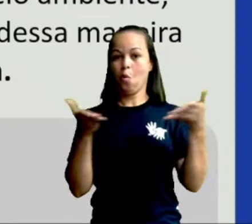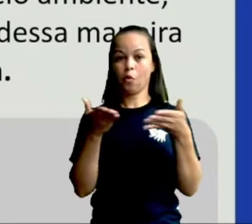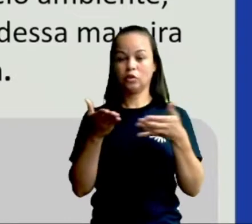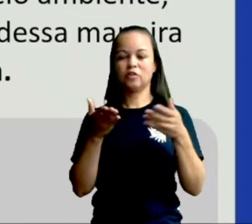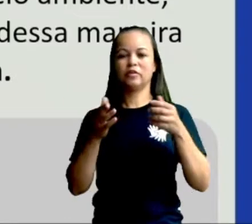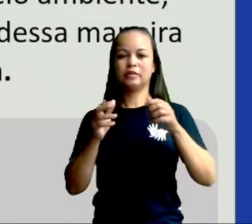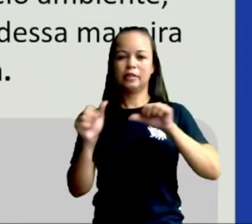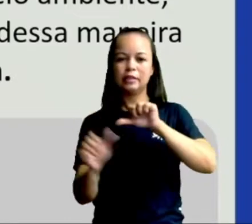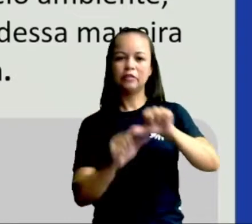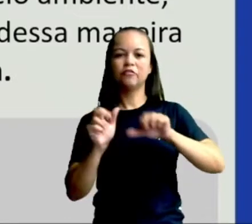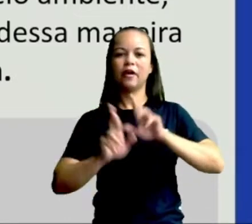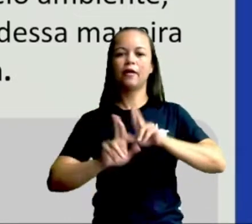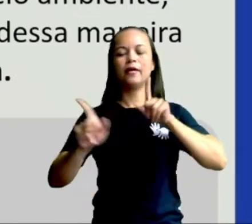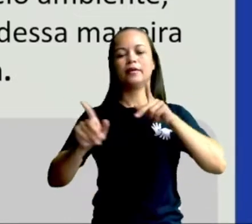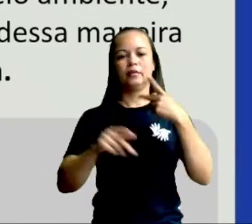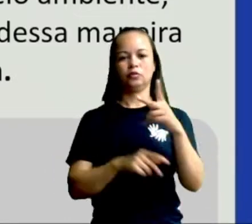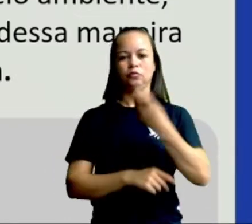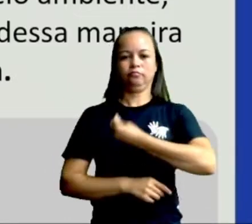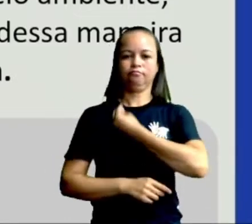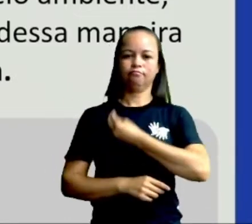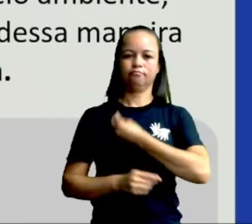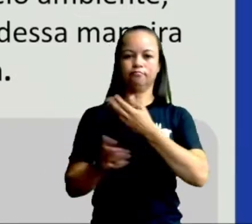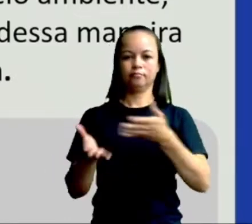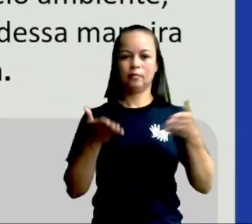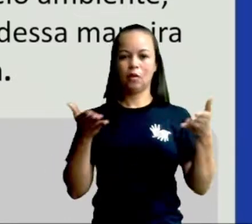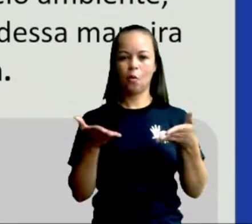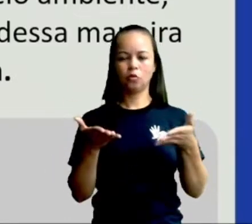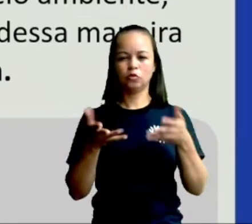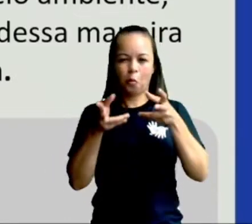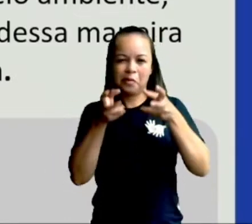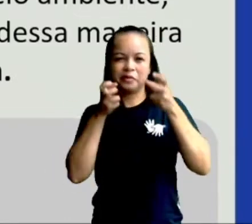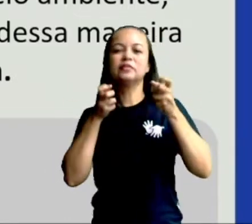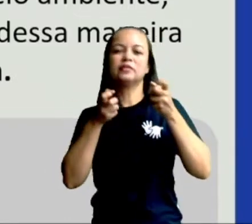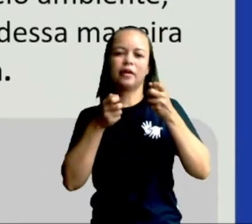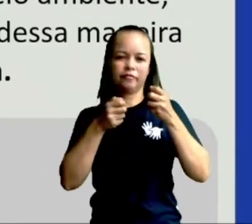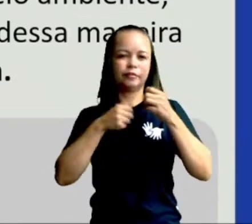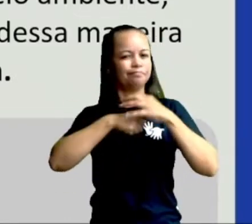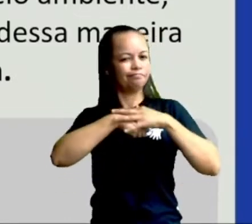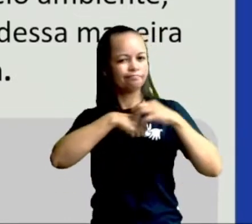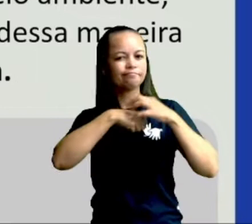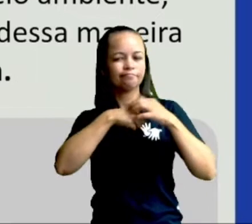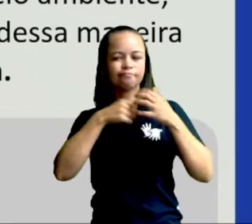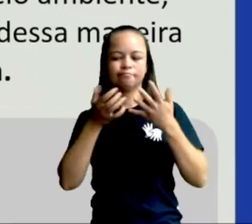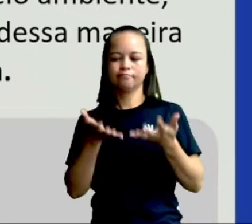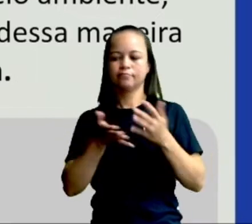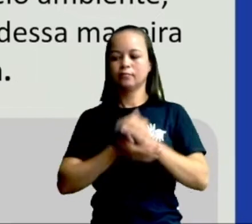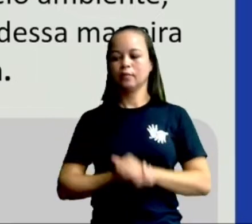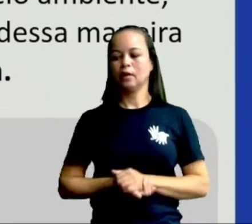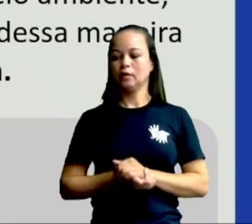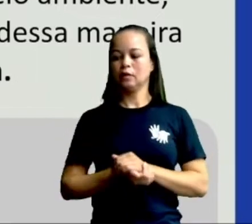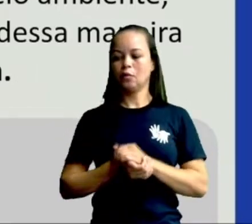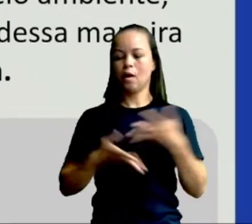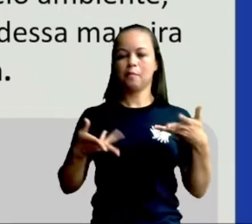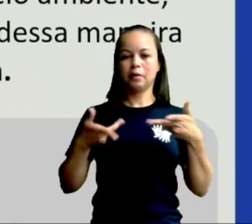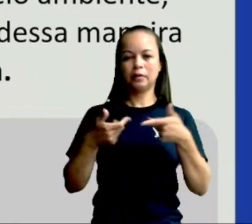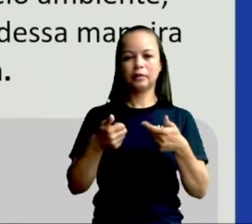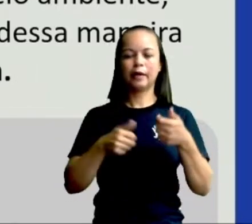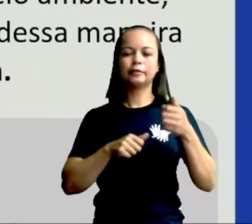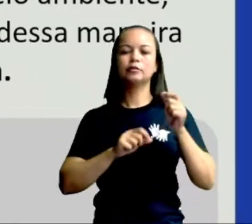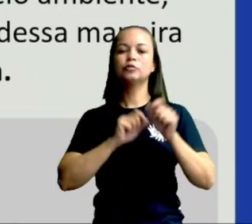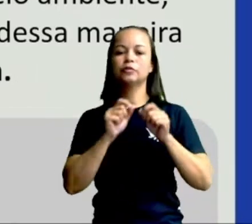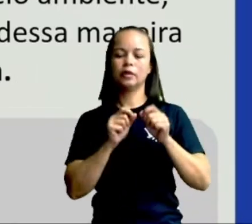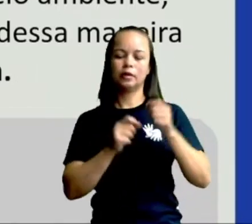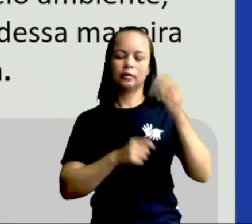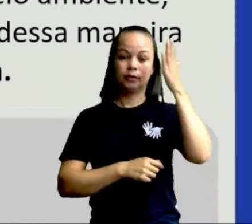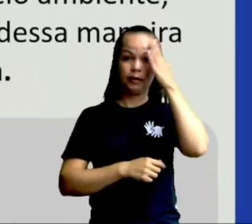hoje. Então, não deixa de observar com muito carinho. Qual é a habilidade que a gente deseja, que a gente espera construir com você? É compreender